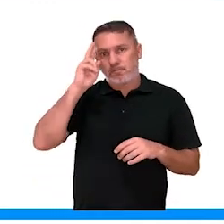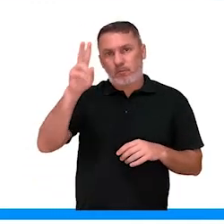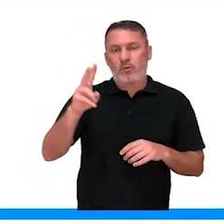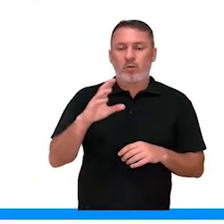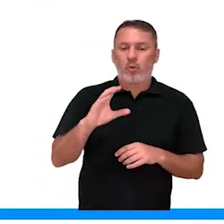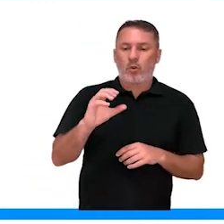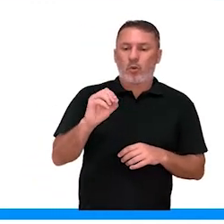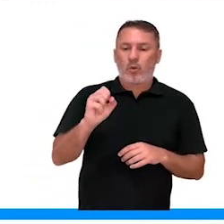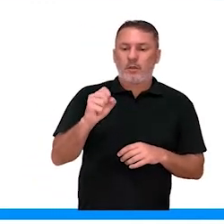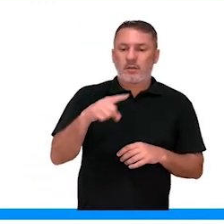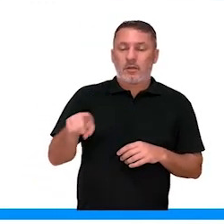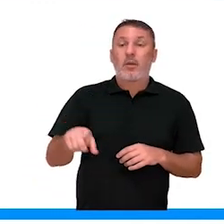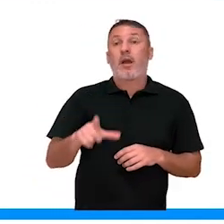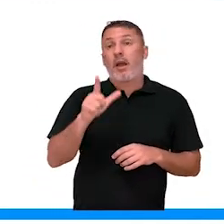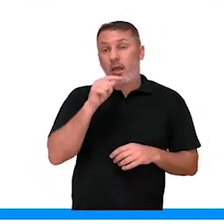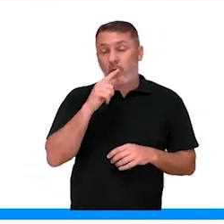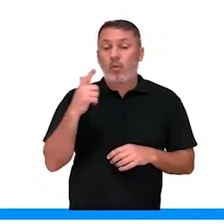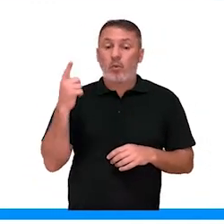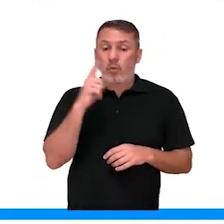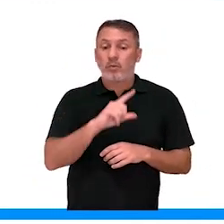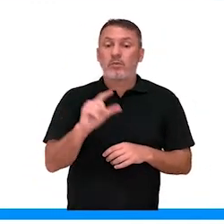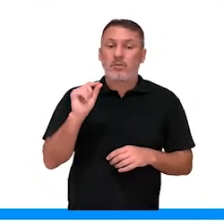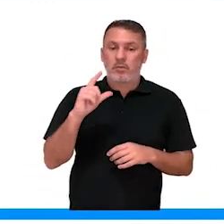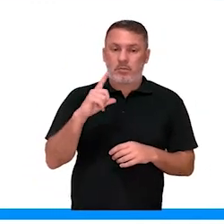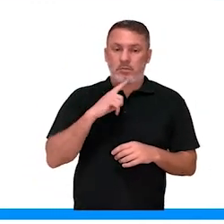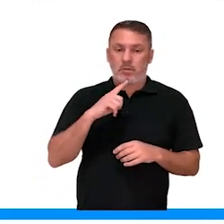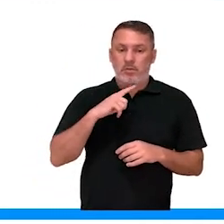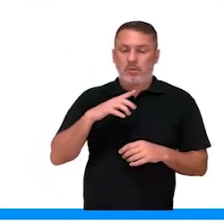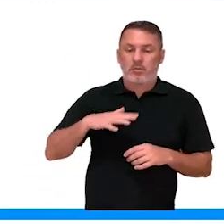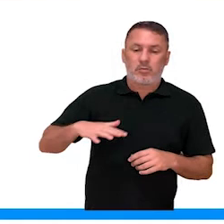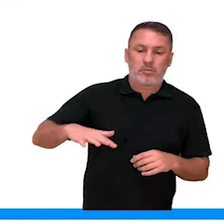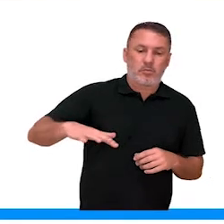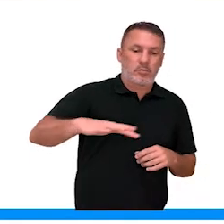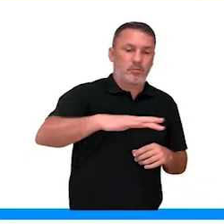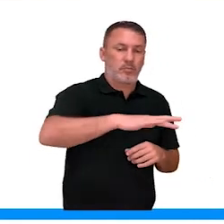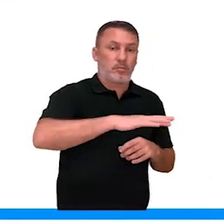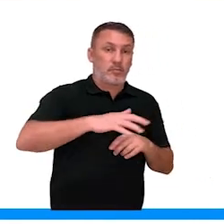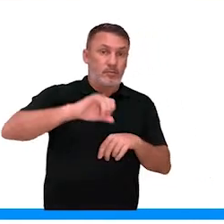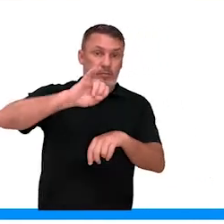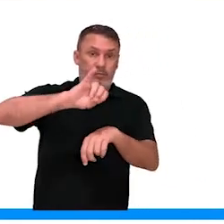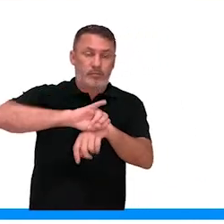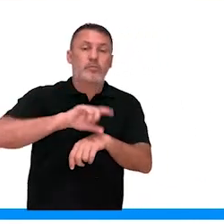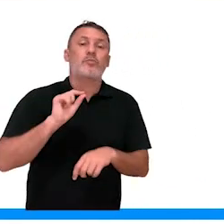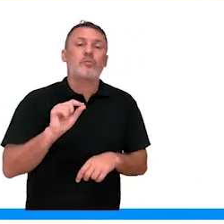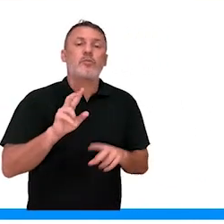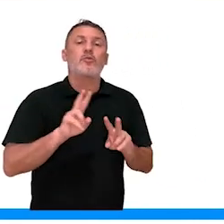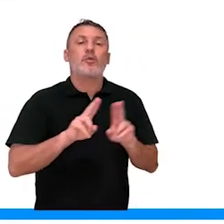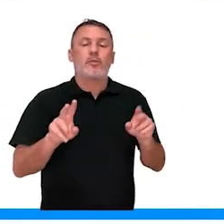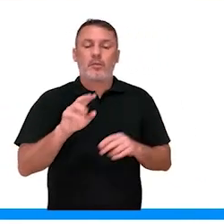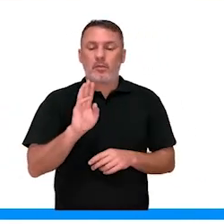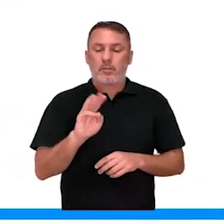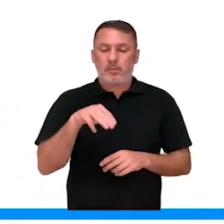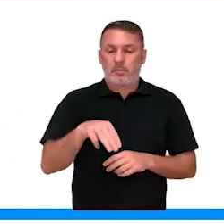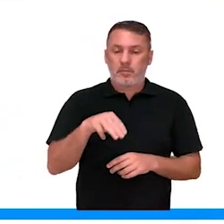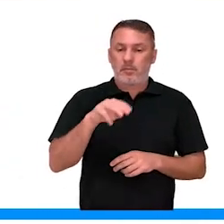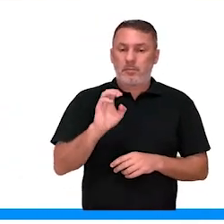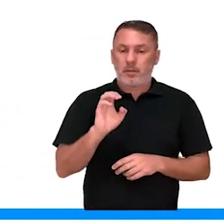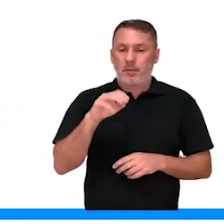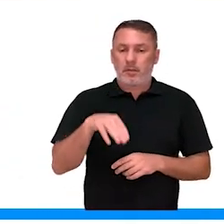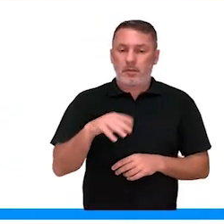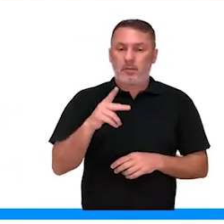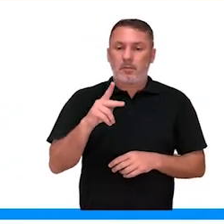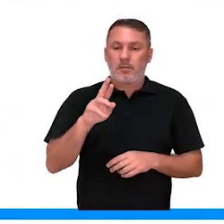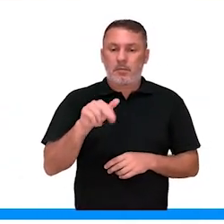coesão, a água consegue formar acima da superfície uma membrana. E